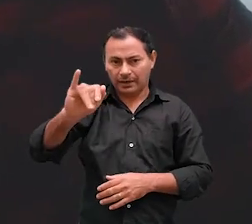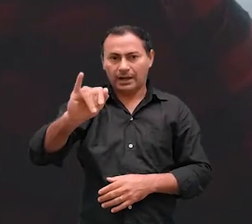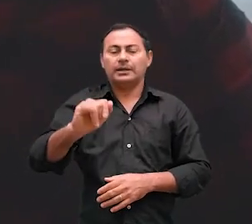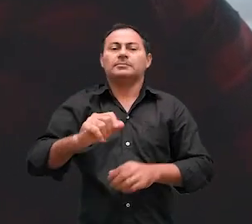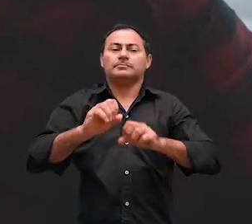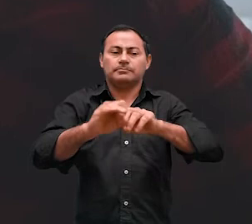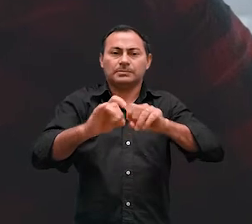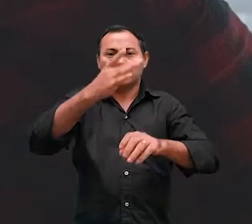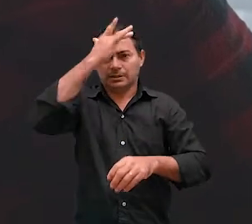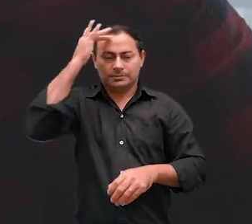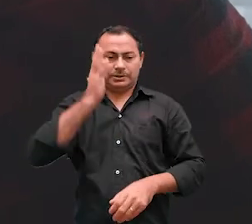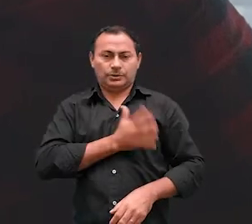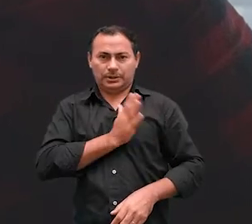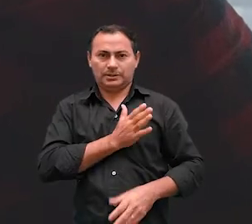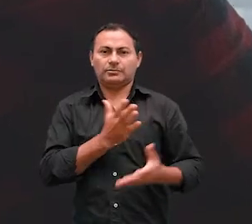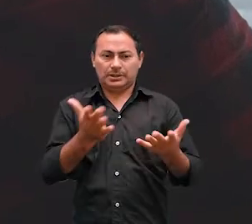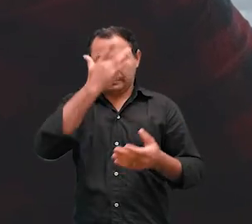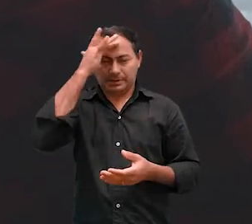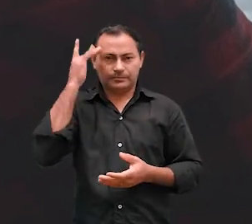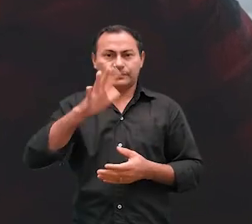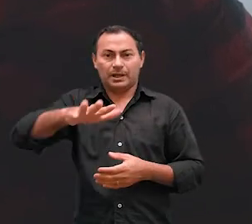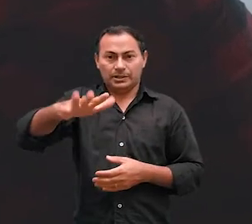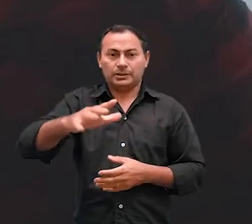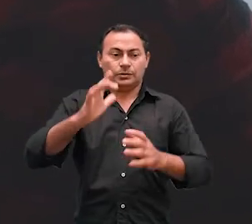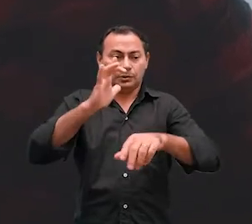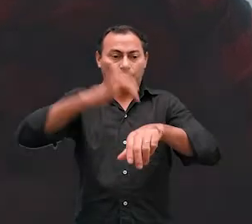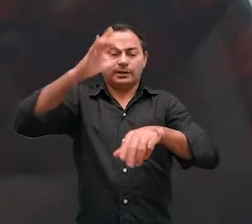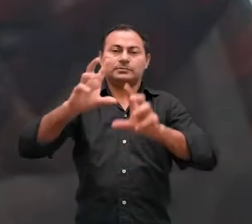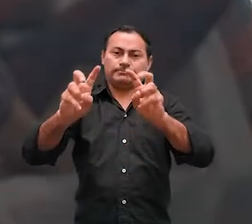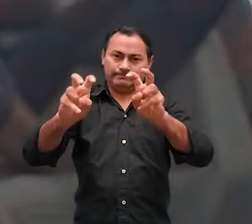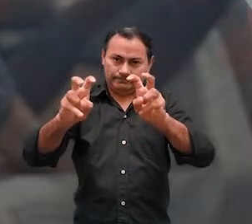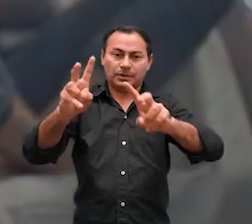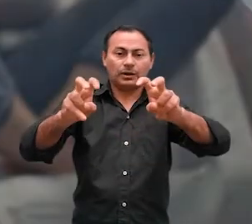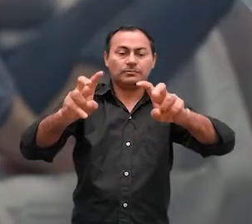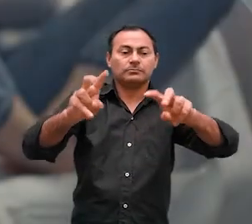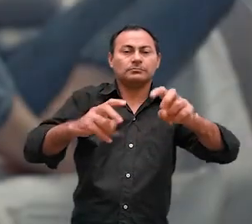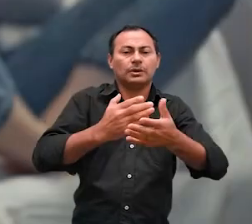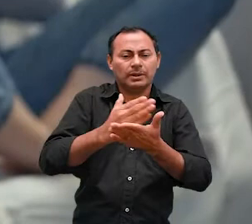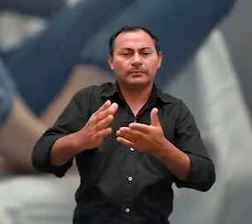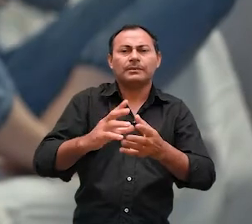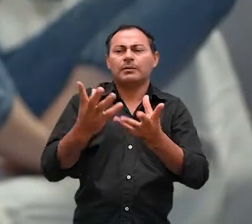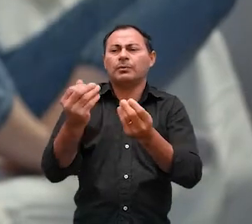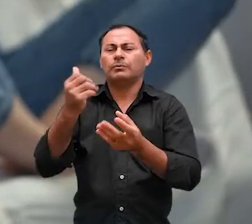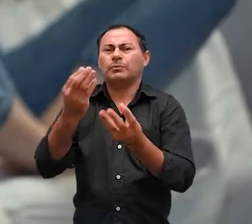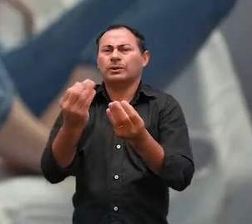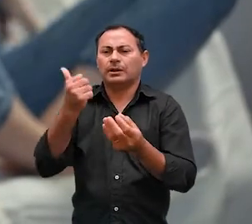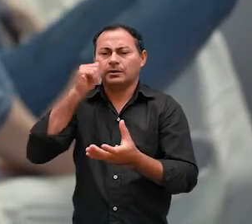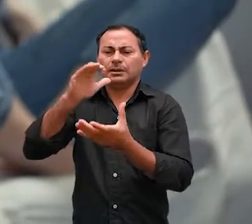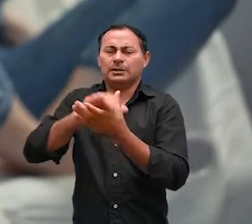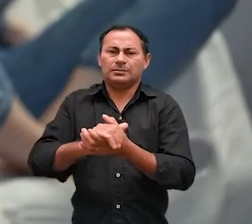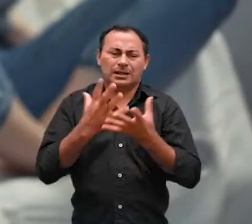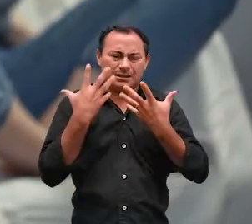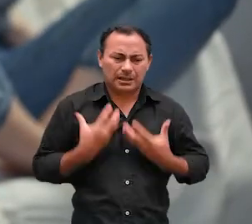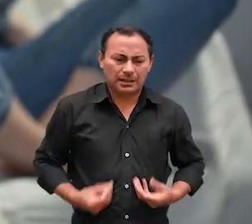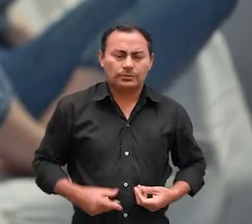santo vai trabalhar naqueles corações e muitas vezes tocamos nesse assunto é muitas esposas que estão